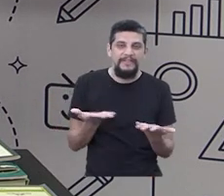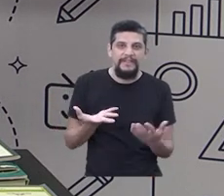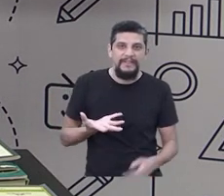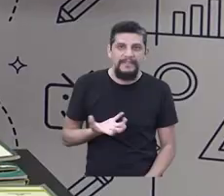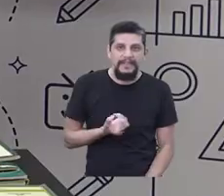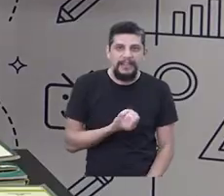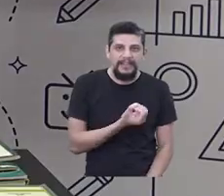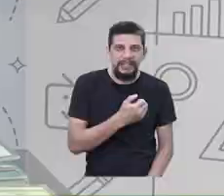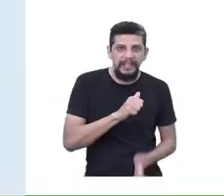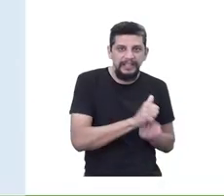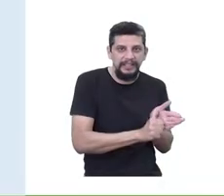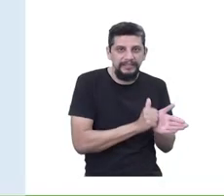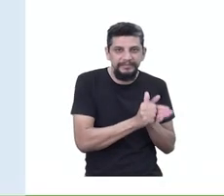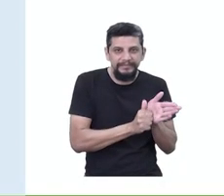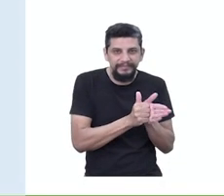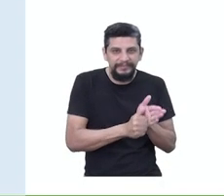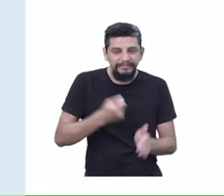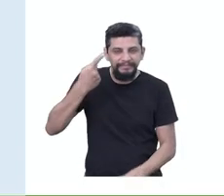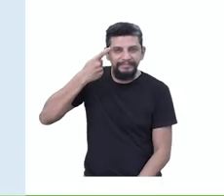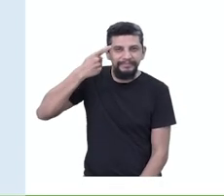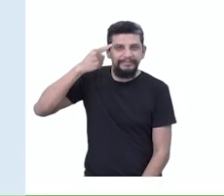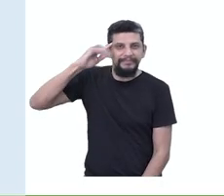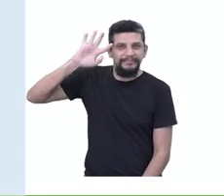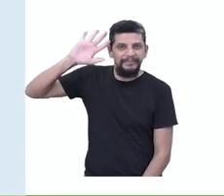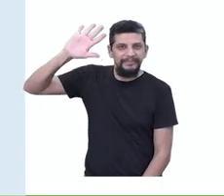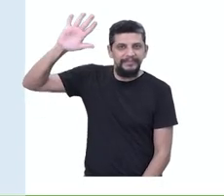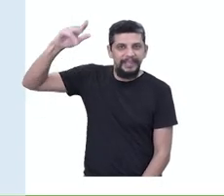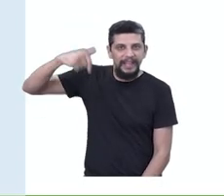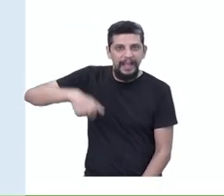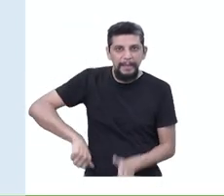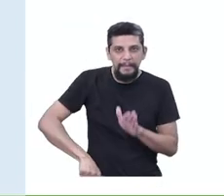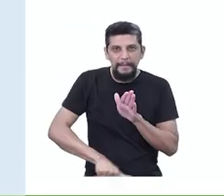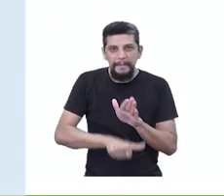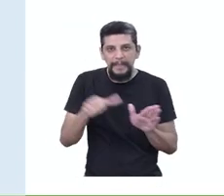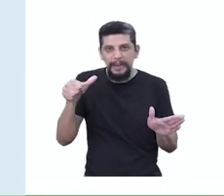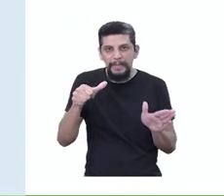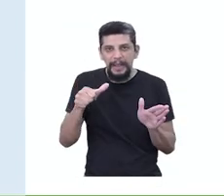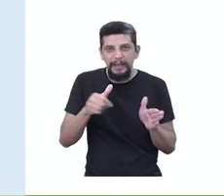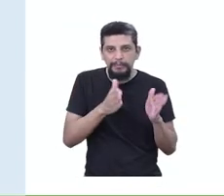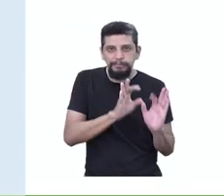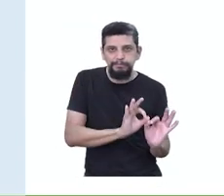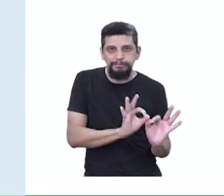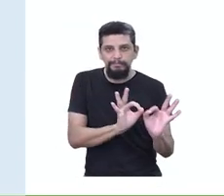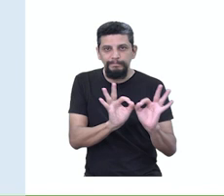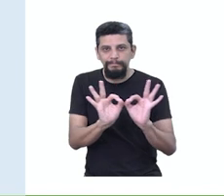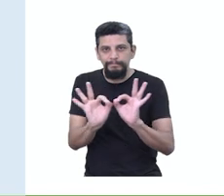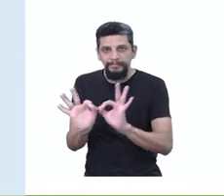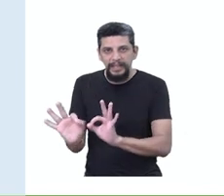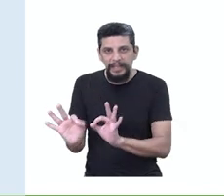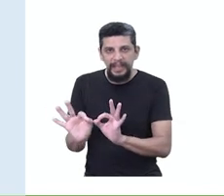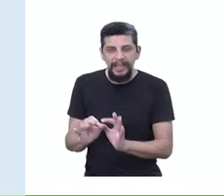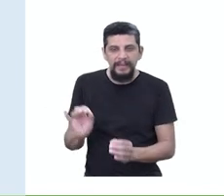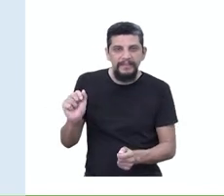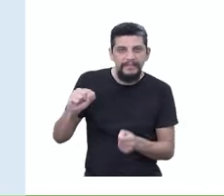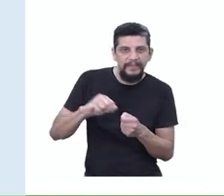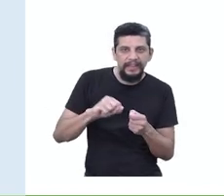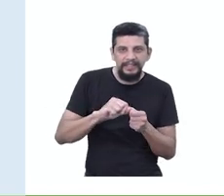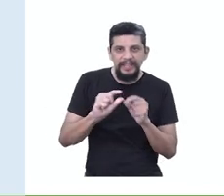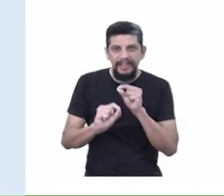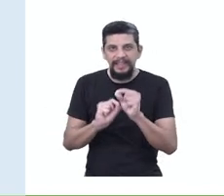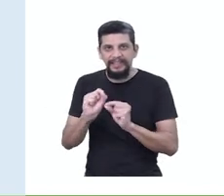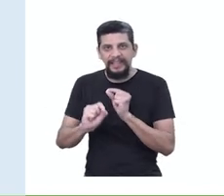Roteiro Viajando no Trem da Imaginação. A nossa primeira parte do nosso roteiro é